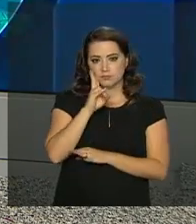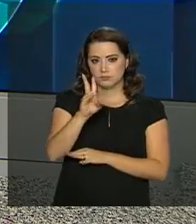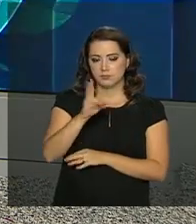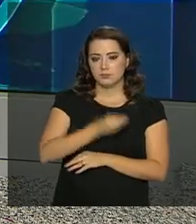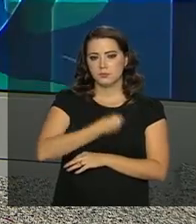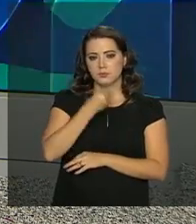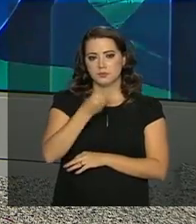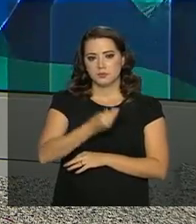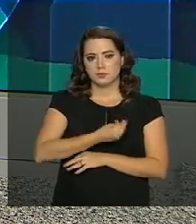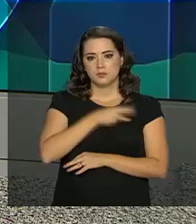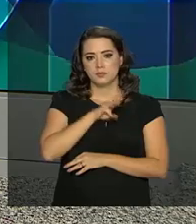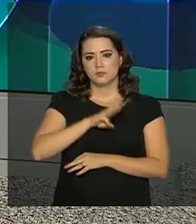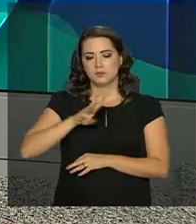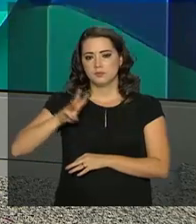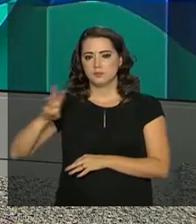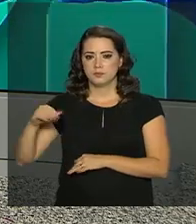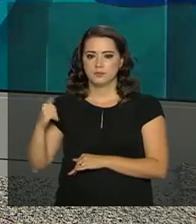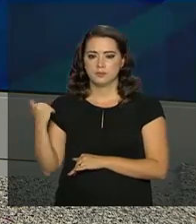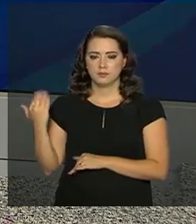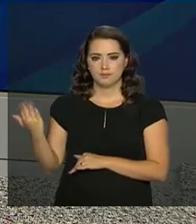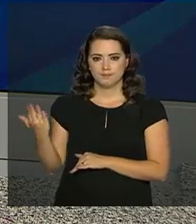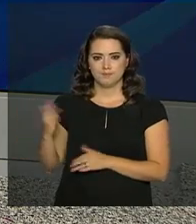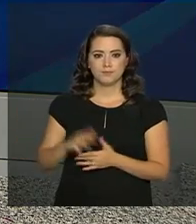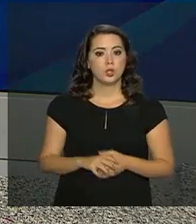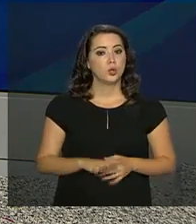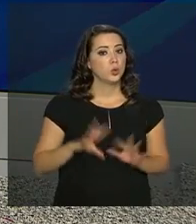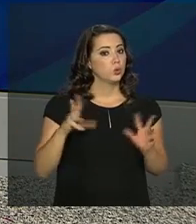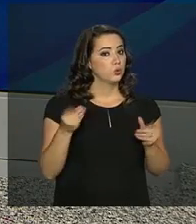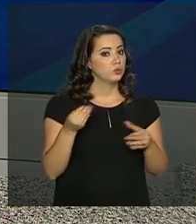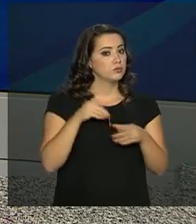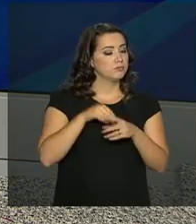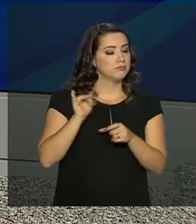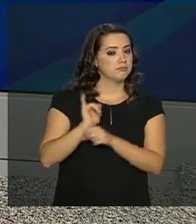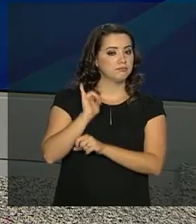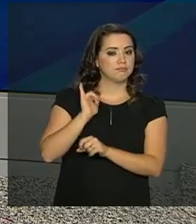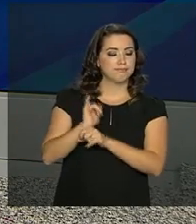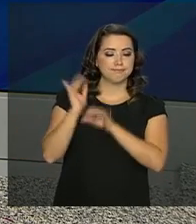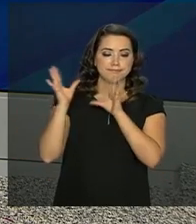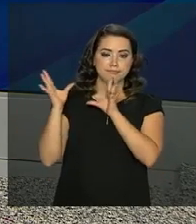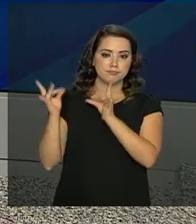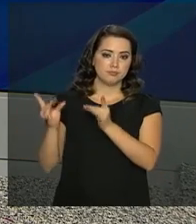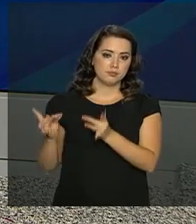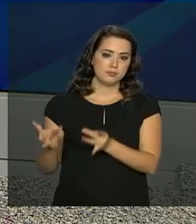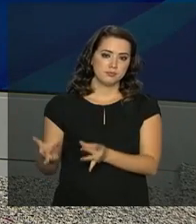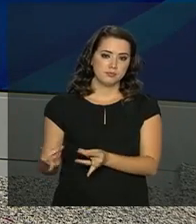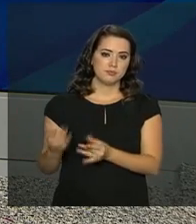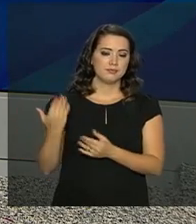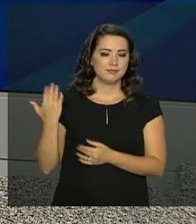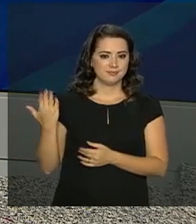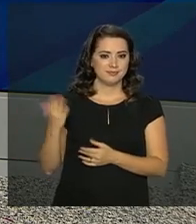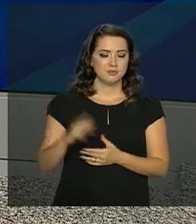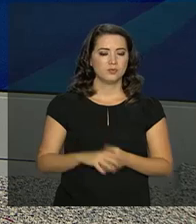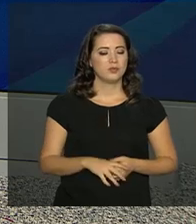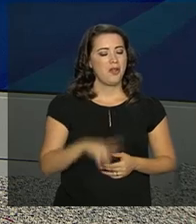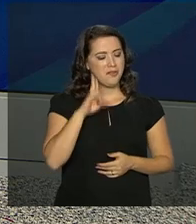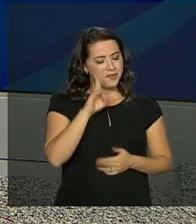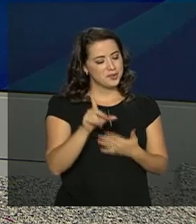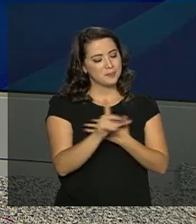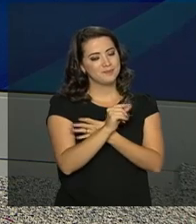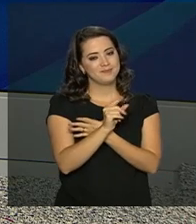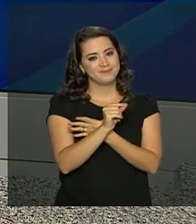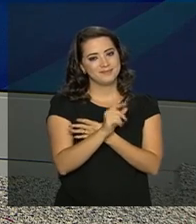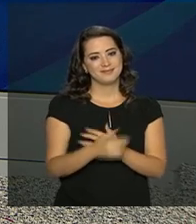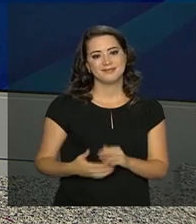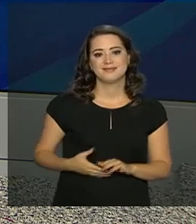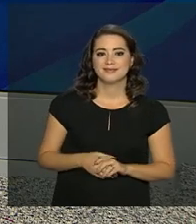acompanha nossa programação ao vivo pelo site da nbr e todas as reportagens estão em nosso canal no youtube acesse também o nosso